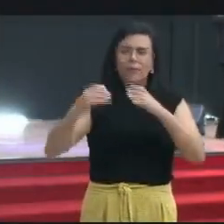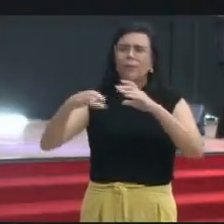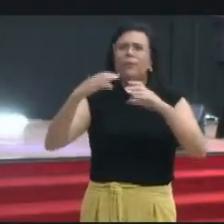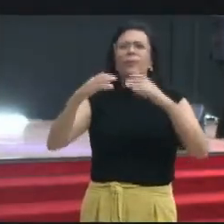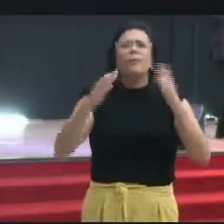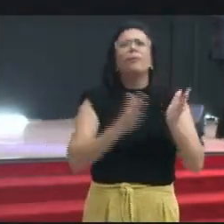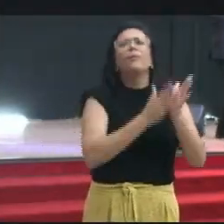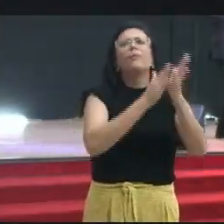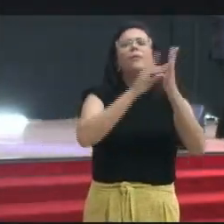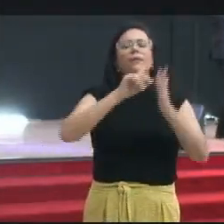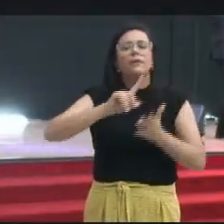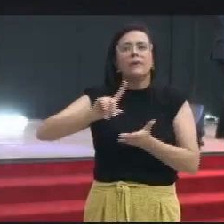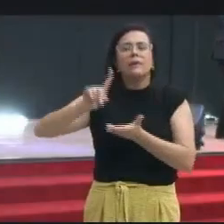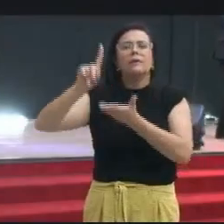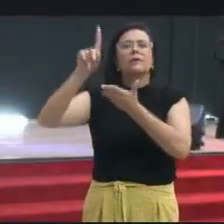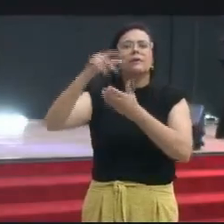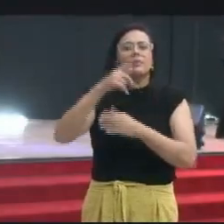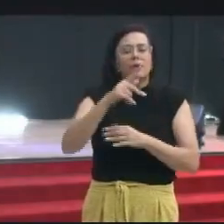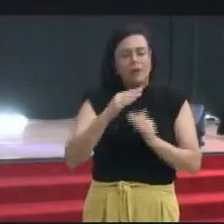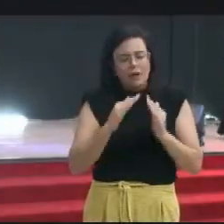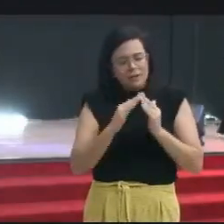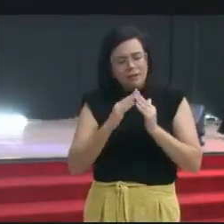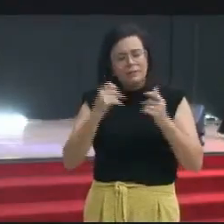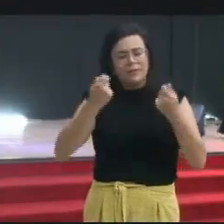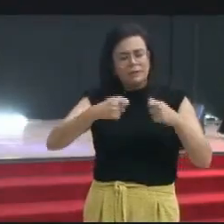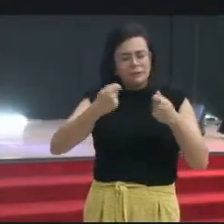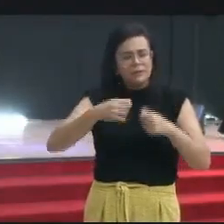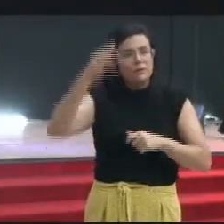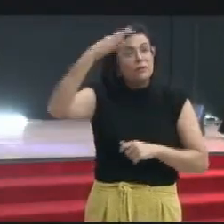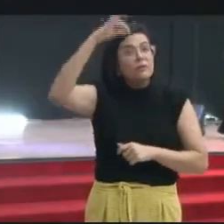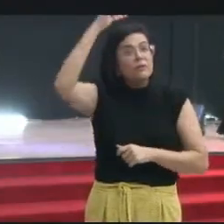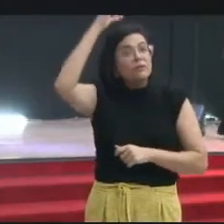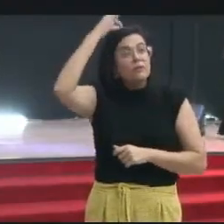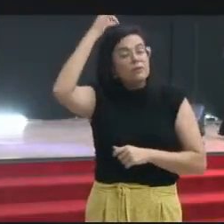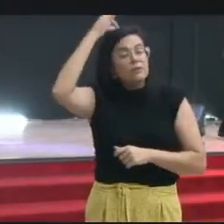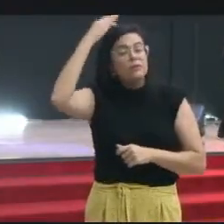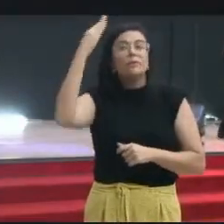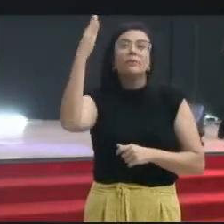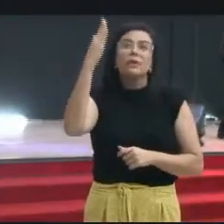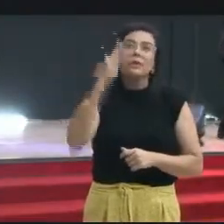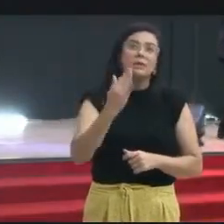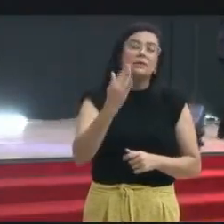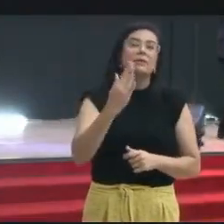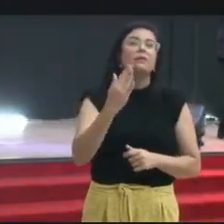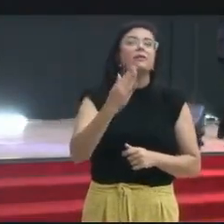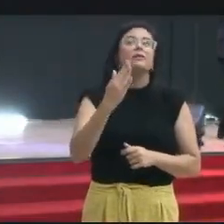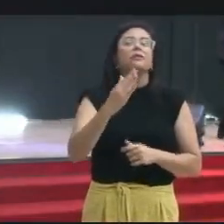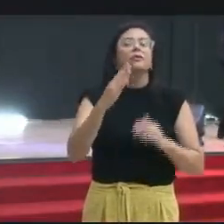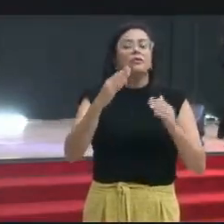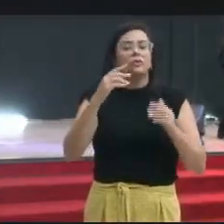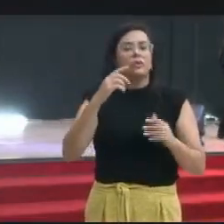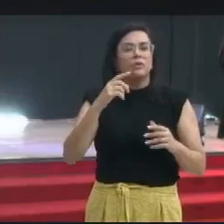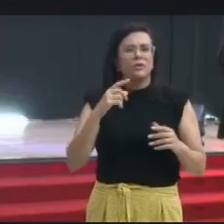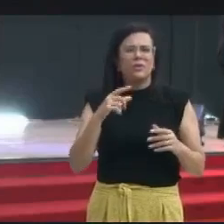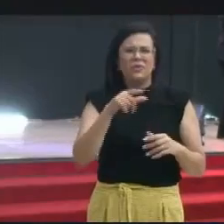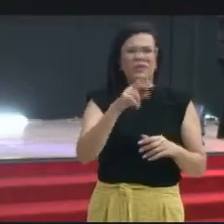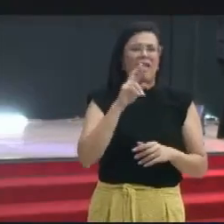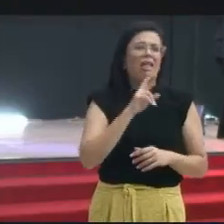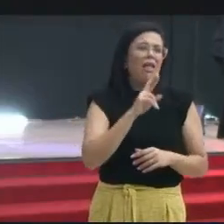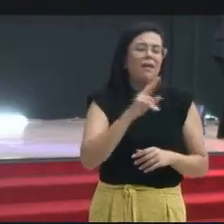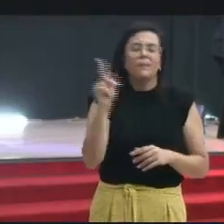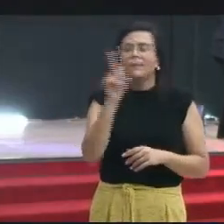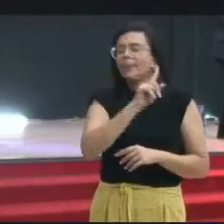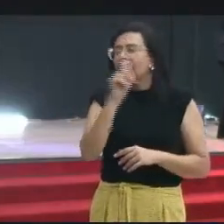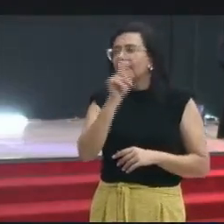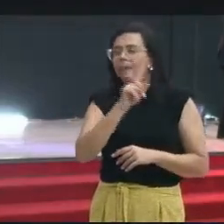sua casa tem que ser uma casa onde o Espírito Santo está presente, e não lugar de reclamação, e não